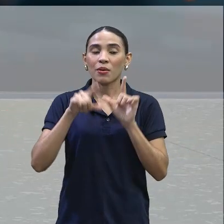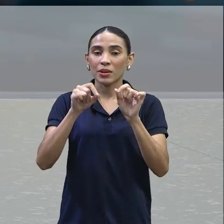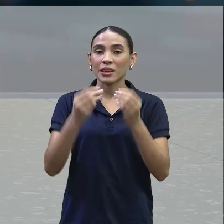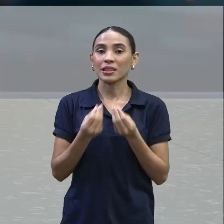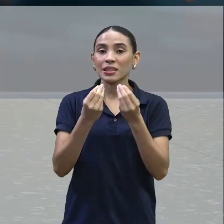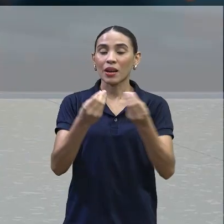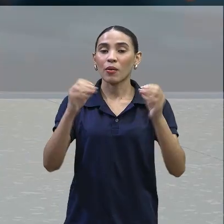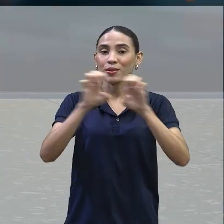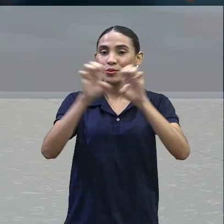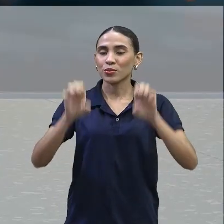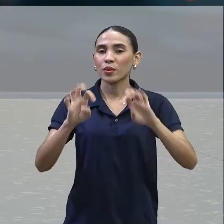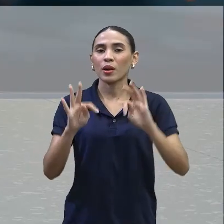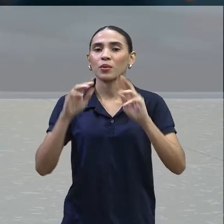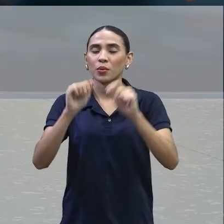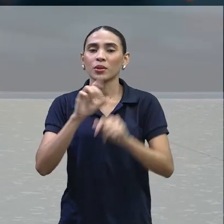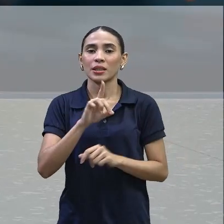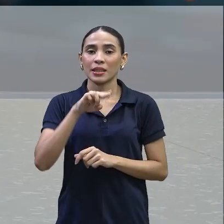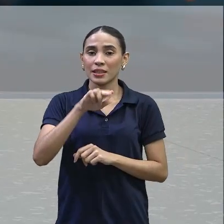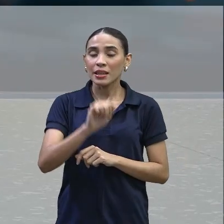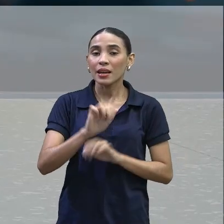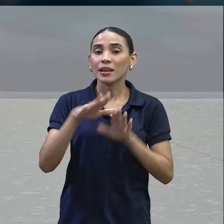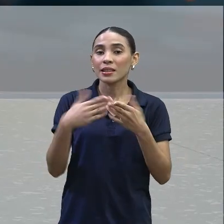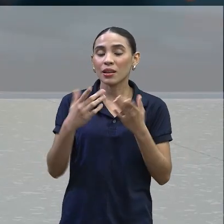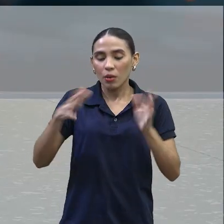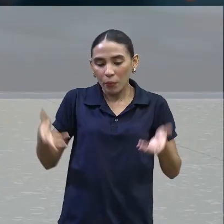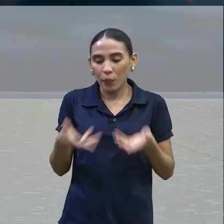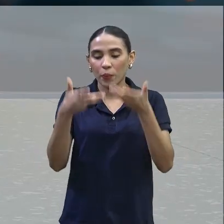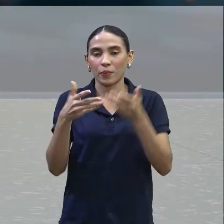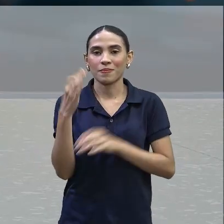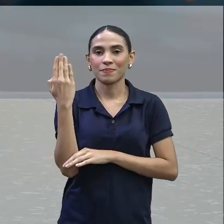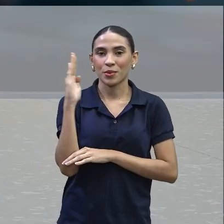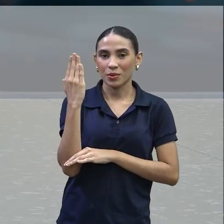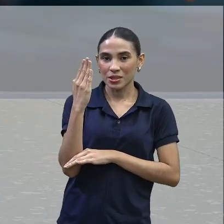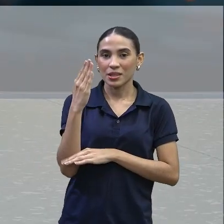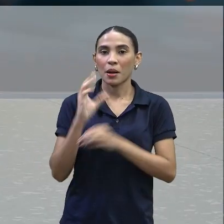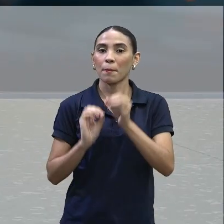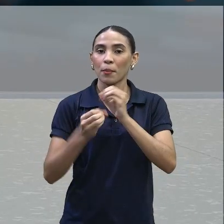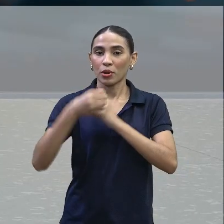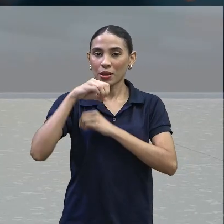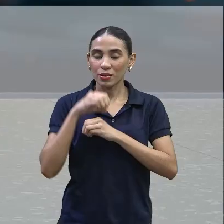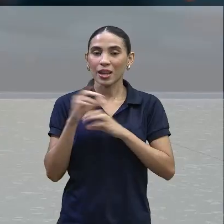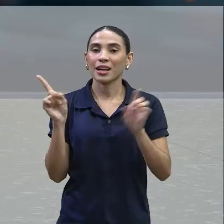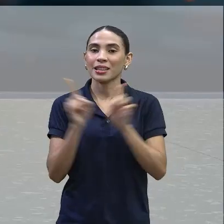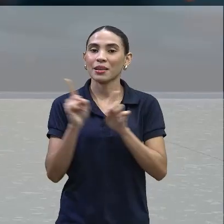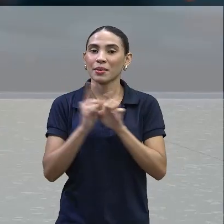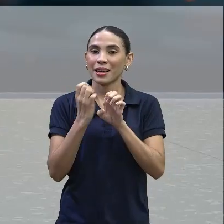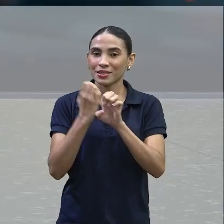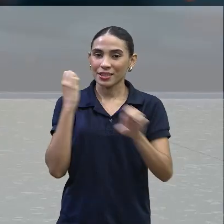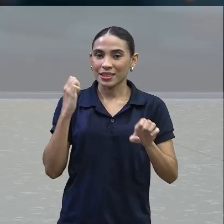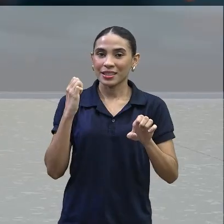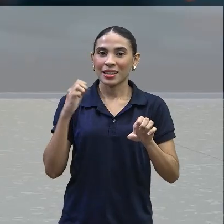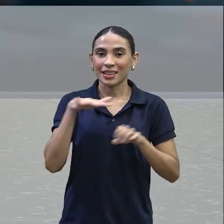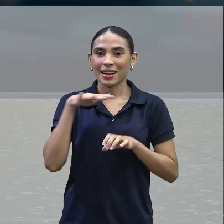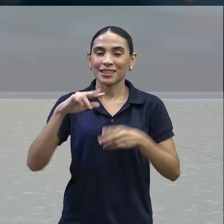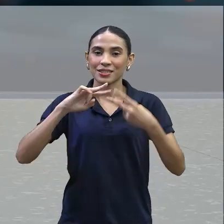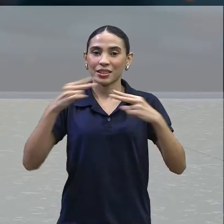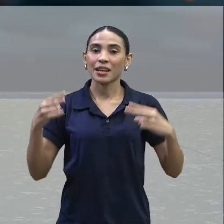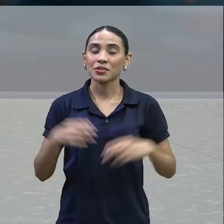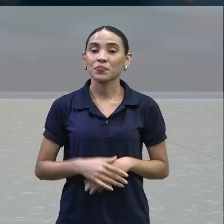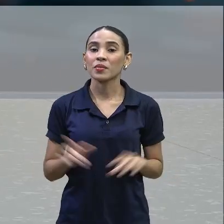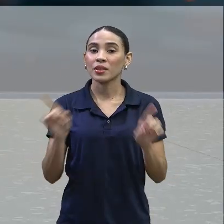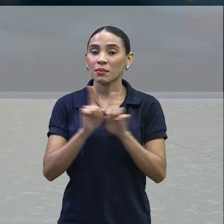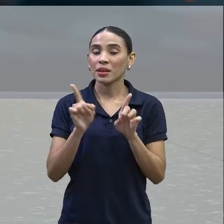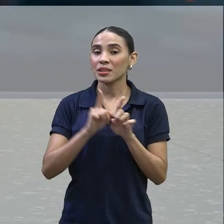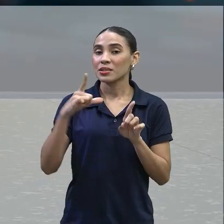formam a estrutura toda do DNA. E isso impulsionou a biologia molecular e a engenharia genética. Também